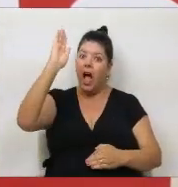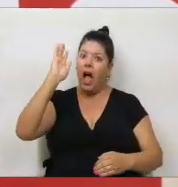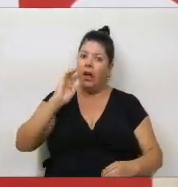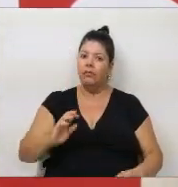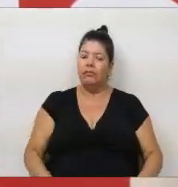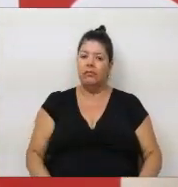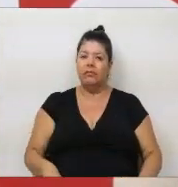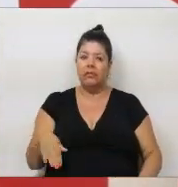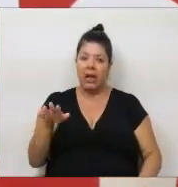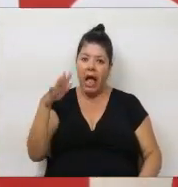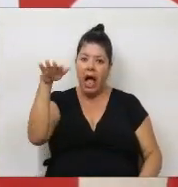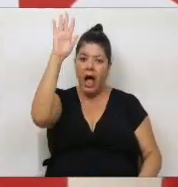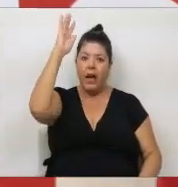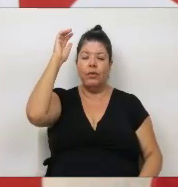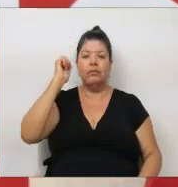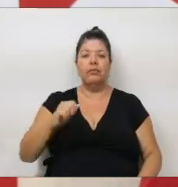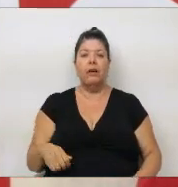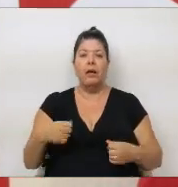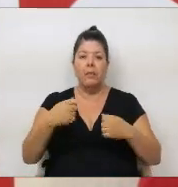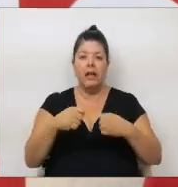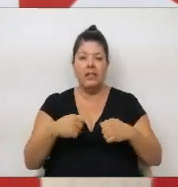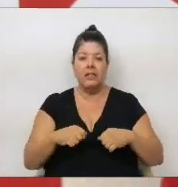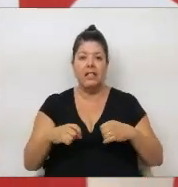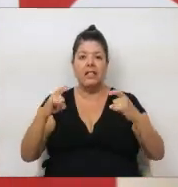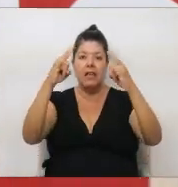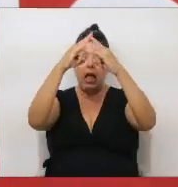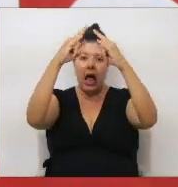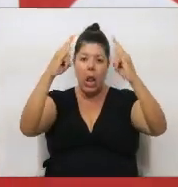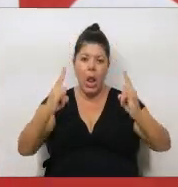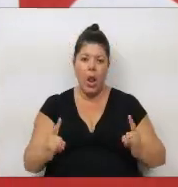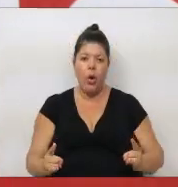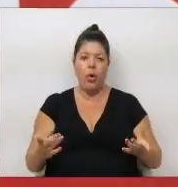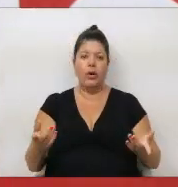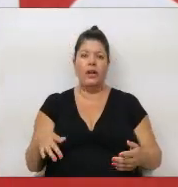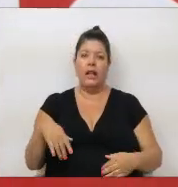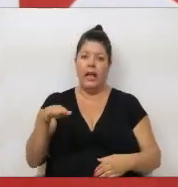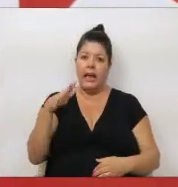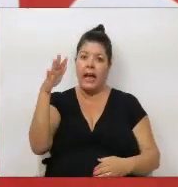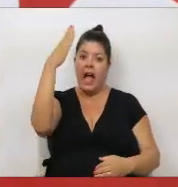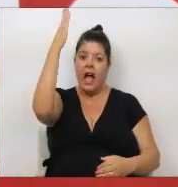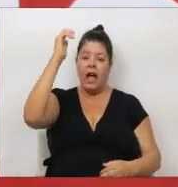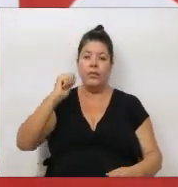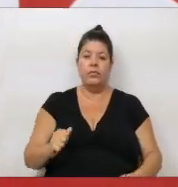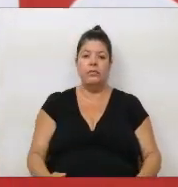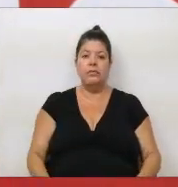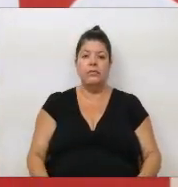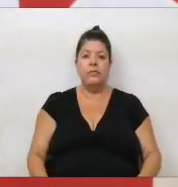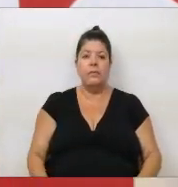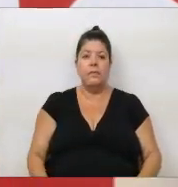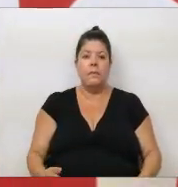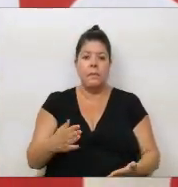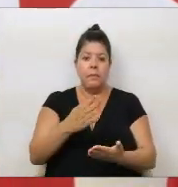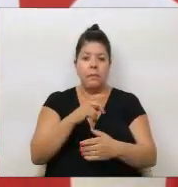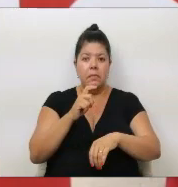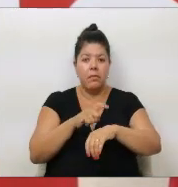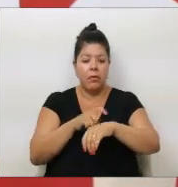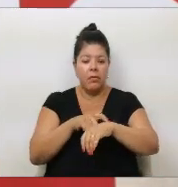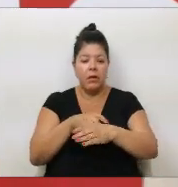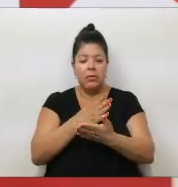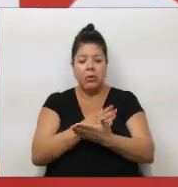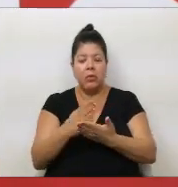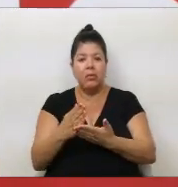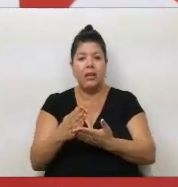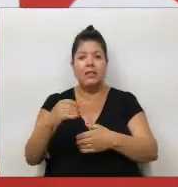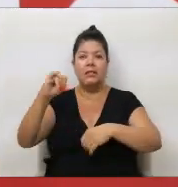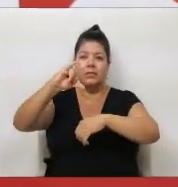para colocar lonas, toda a infraestrutura é muito caro. A partir do momento que a gente puder construir um centro